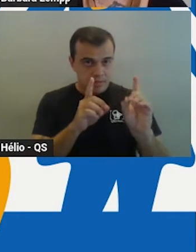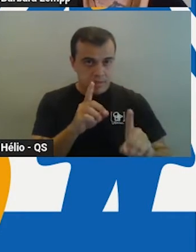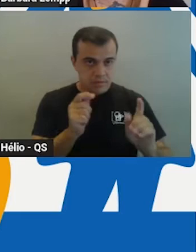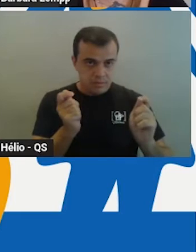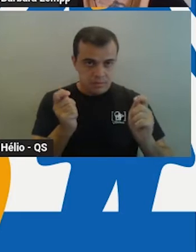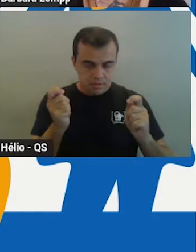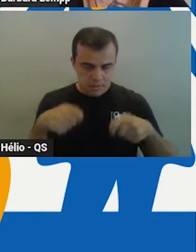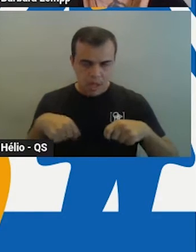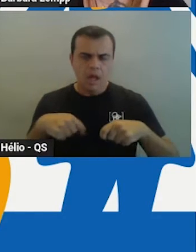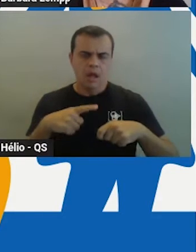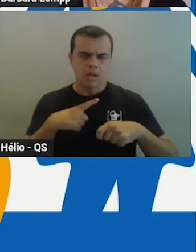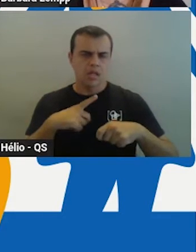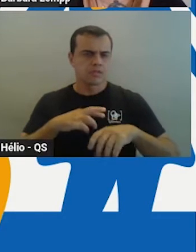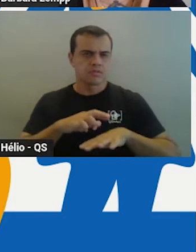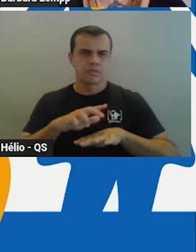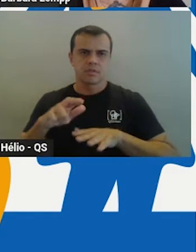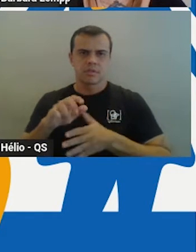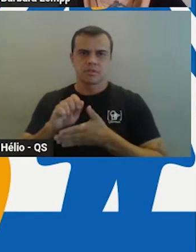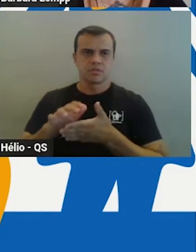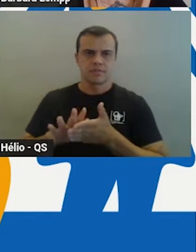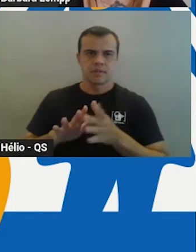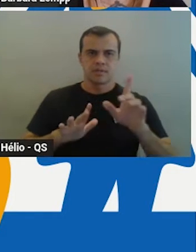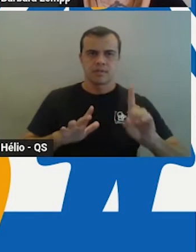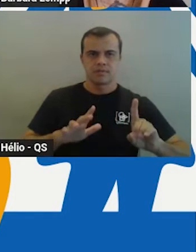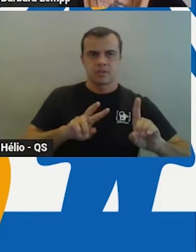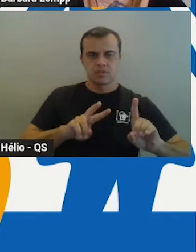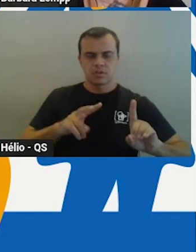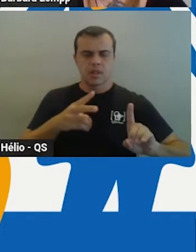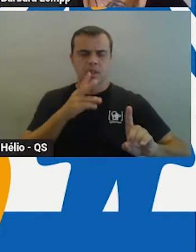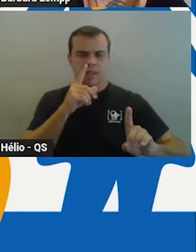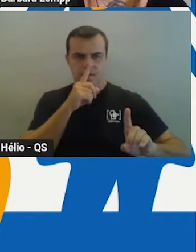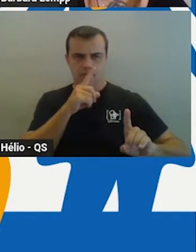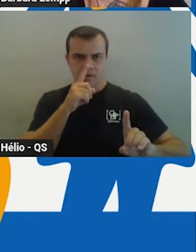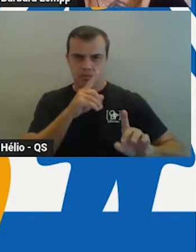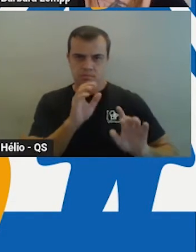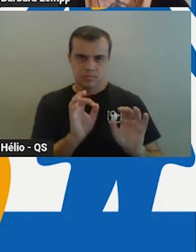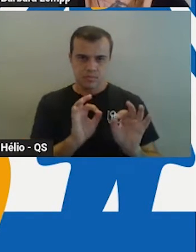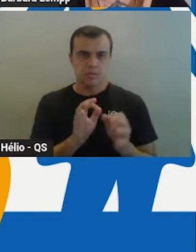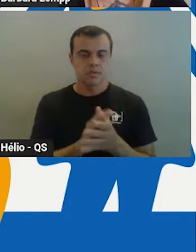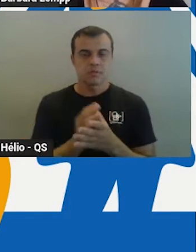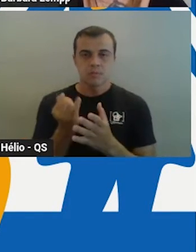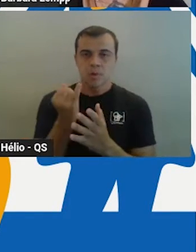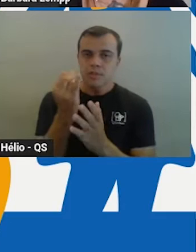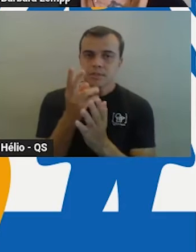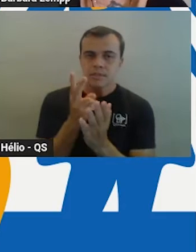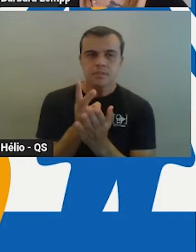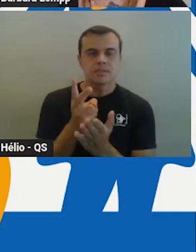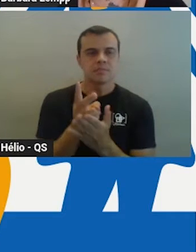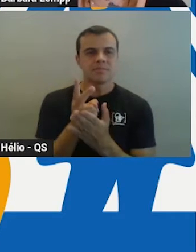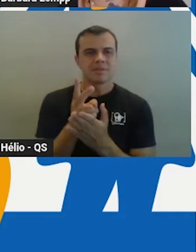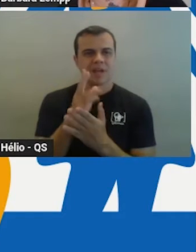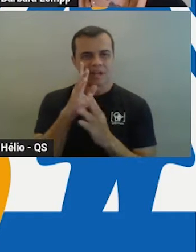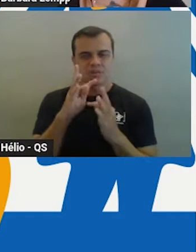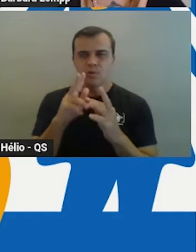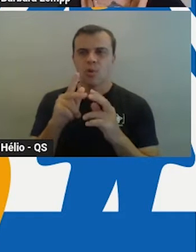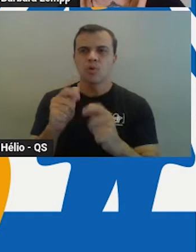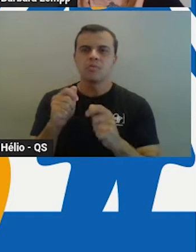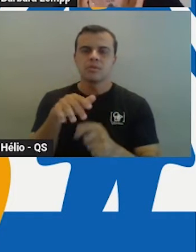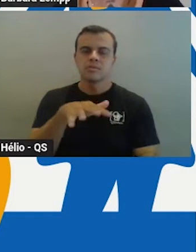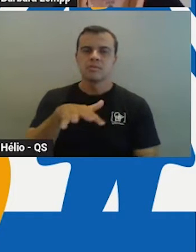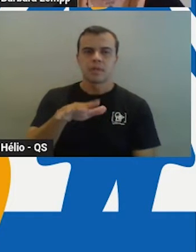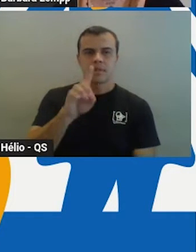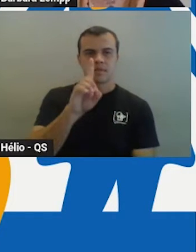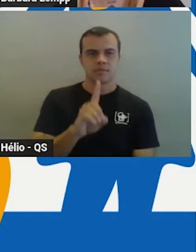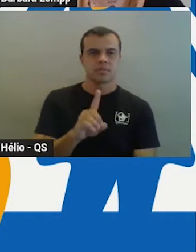muitas atividades. Não trate deficiência como um defeito, né? E é muito importante também não generalizar as pessoas com deficiência